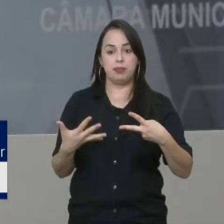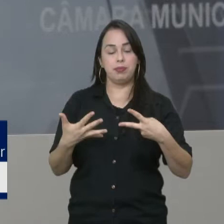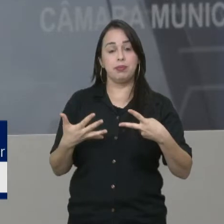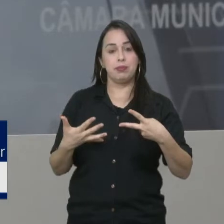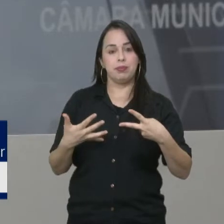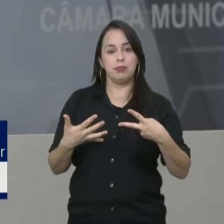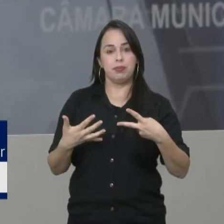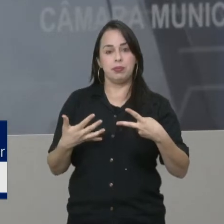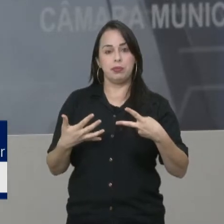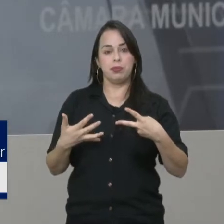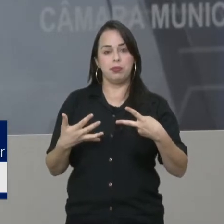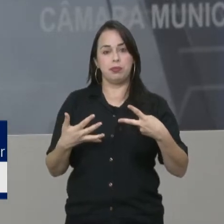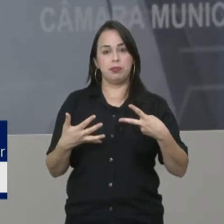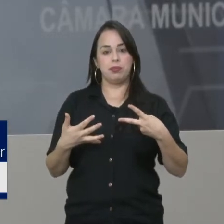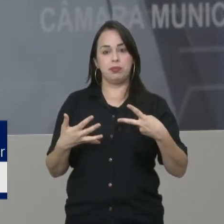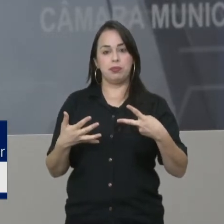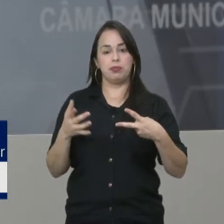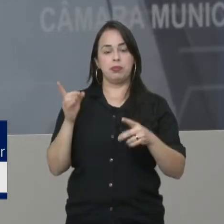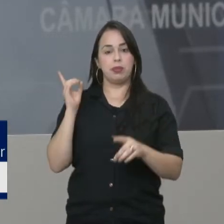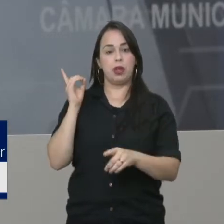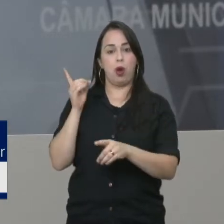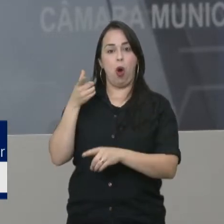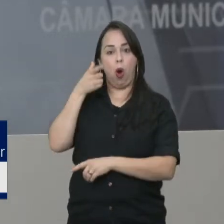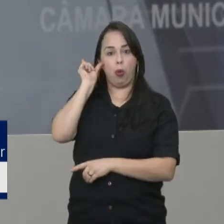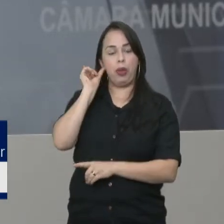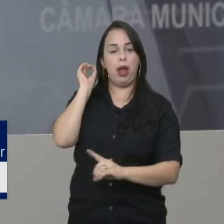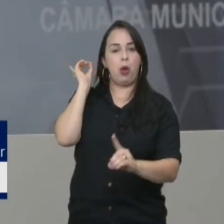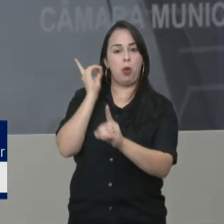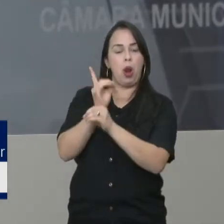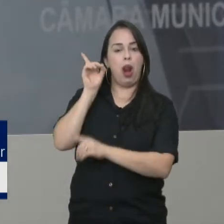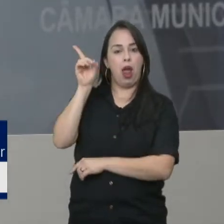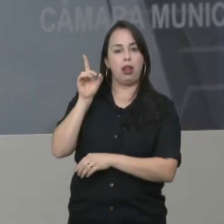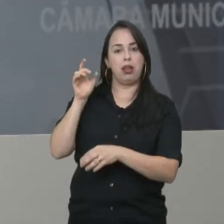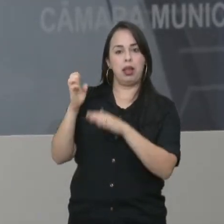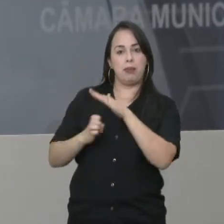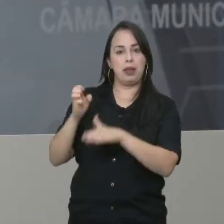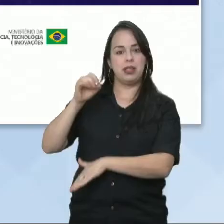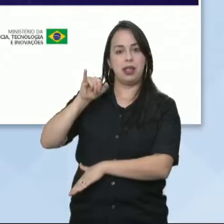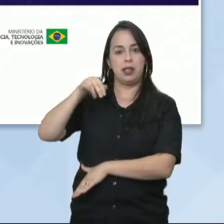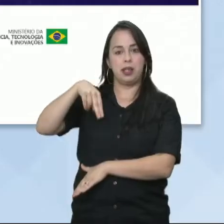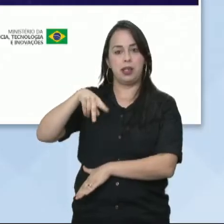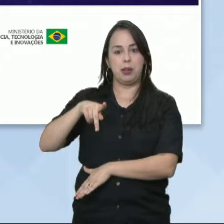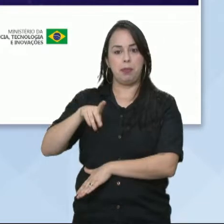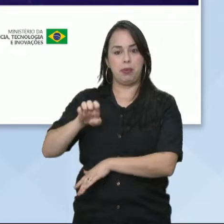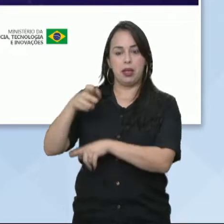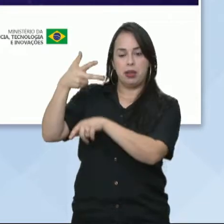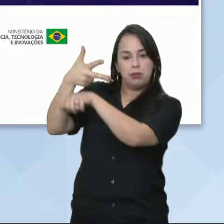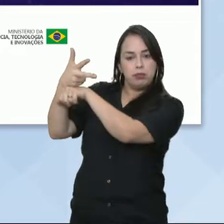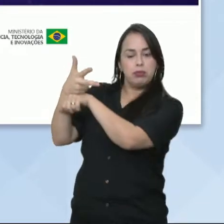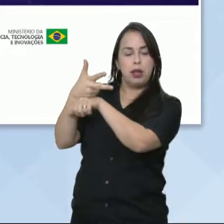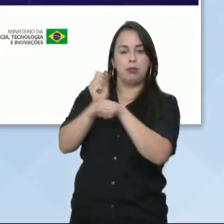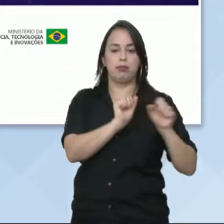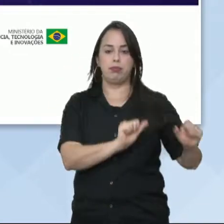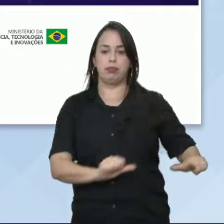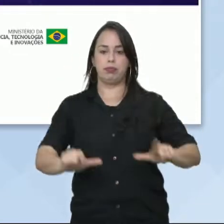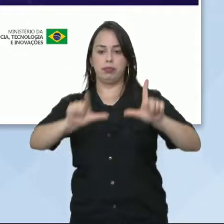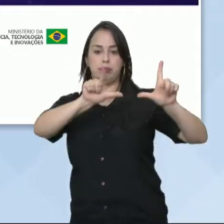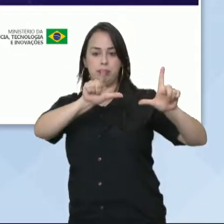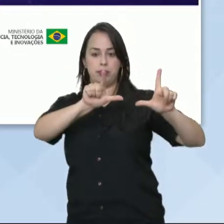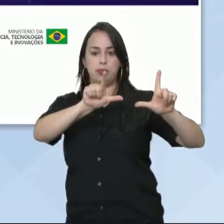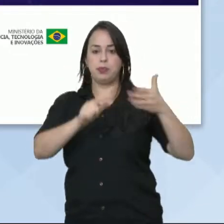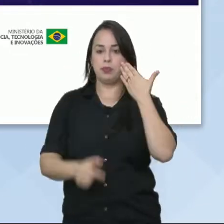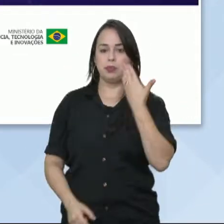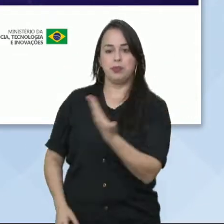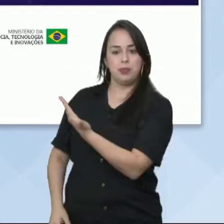que tivemos no dia de ontem no INPE. E eu peço para a técnica colocar, por favor, no